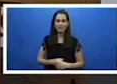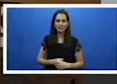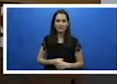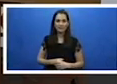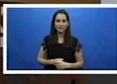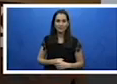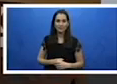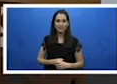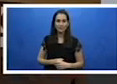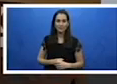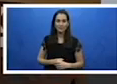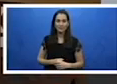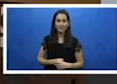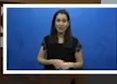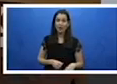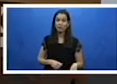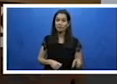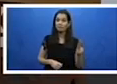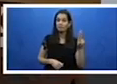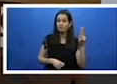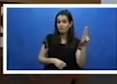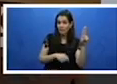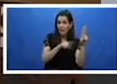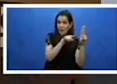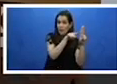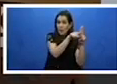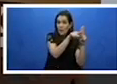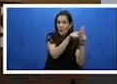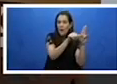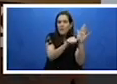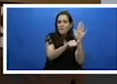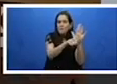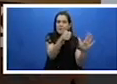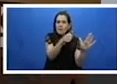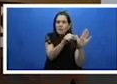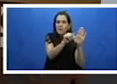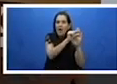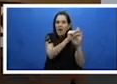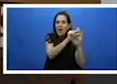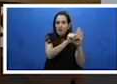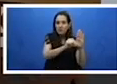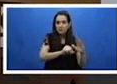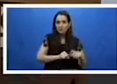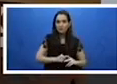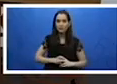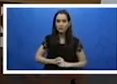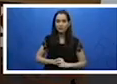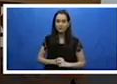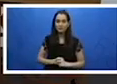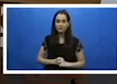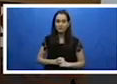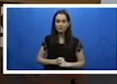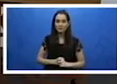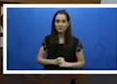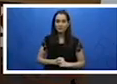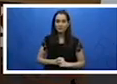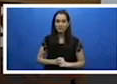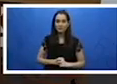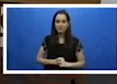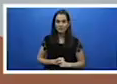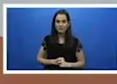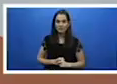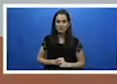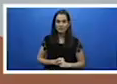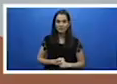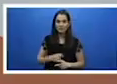Agora nós vamos para o primeiro parágrafo da nossa reescrita. Colocamos o espaço, que é o recuo